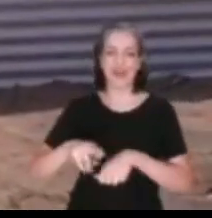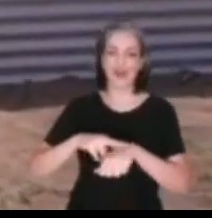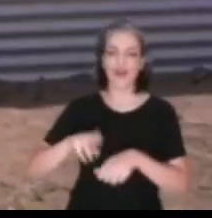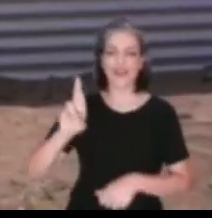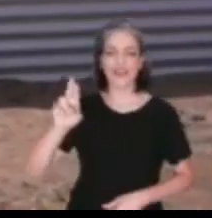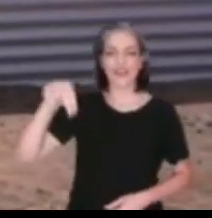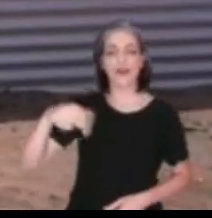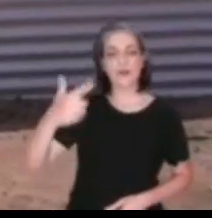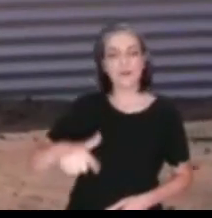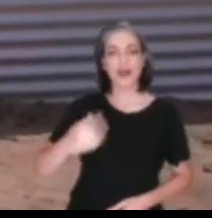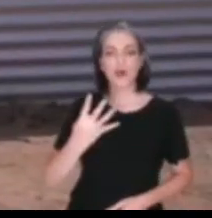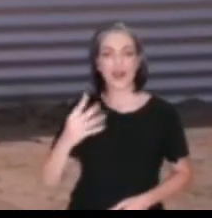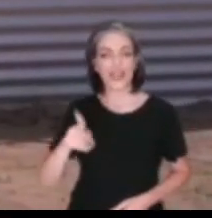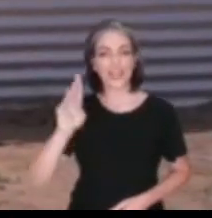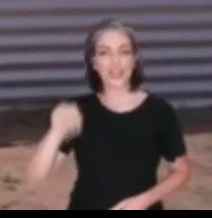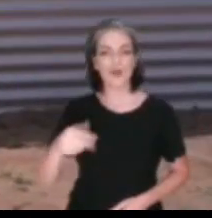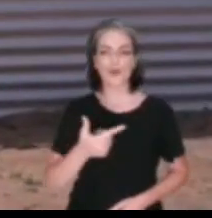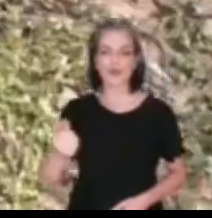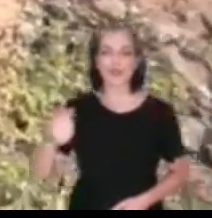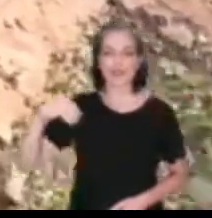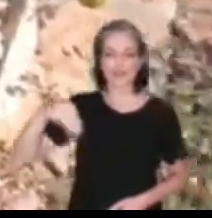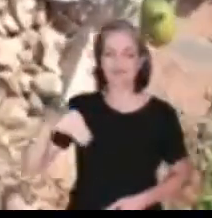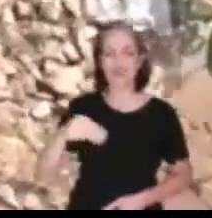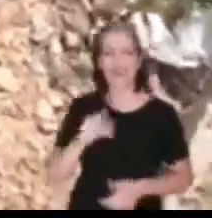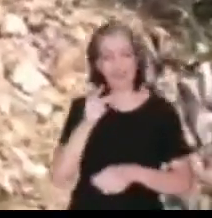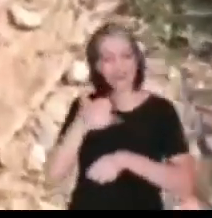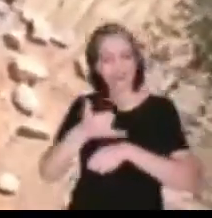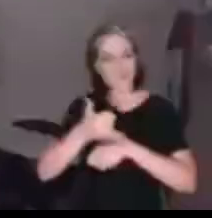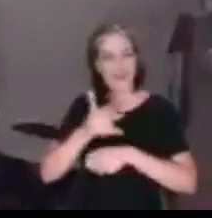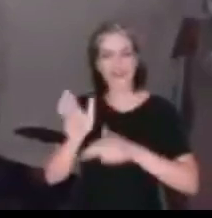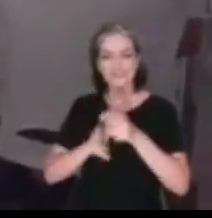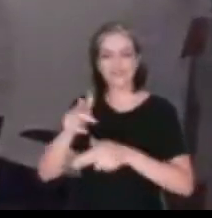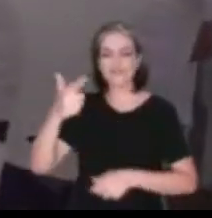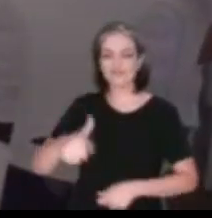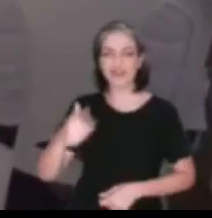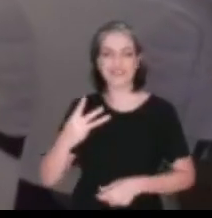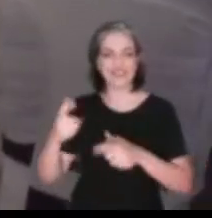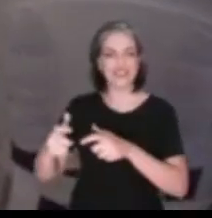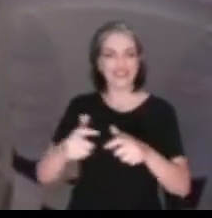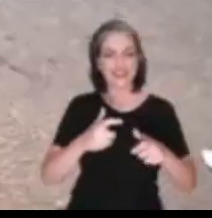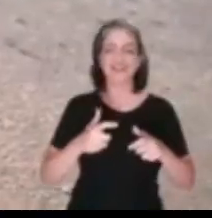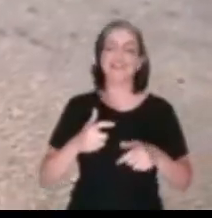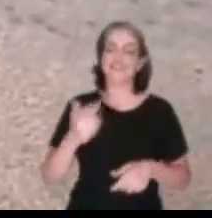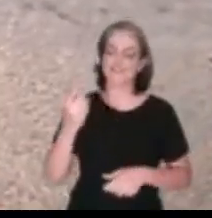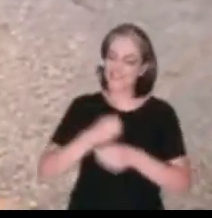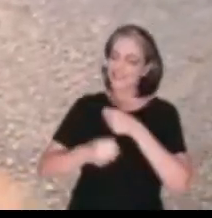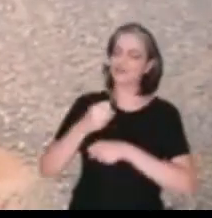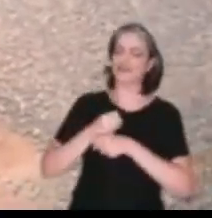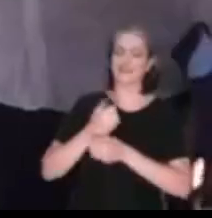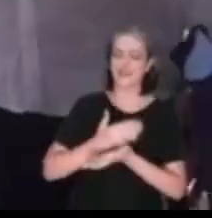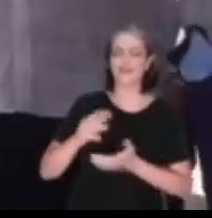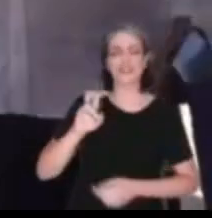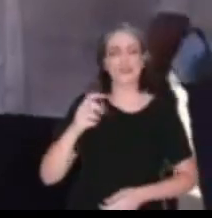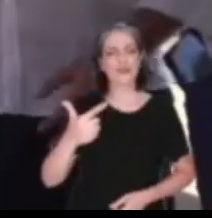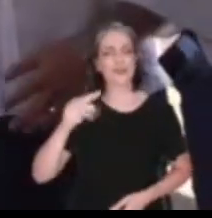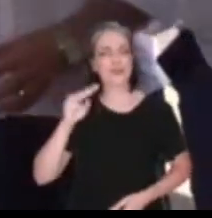mais 4 km e 200 metros de linha férrea e 3 novas estações. Desde o ano passado, quase 52 milhões de reais